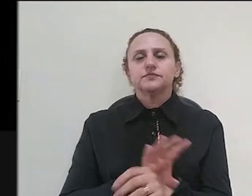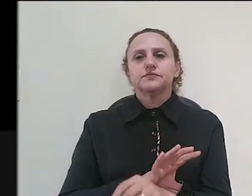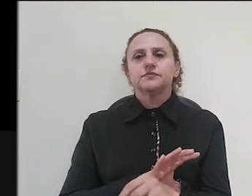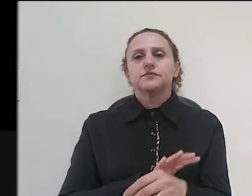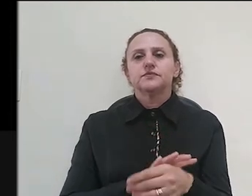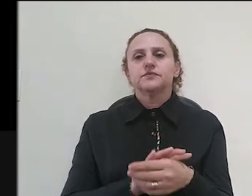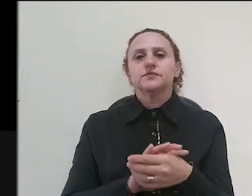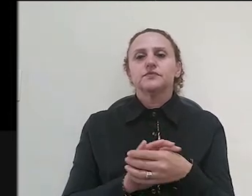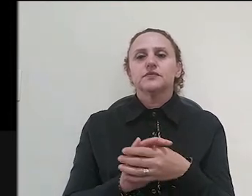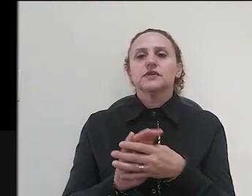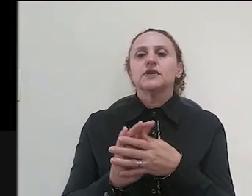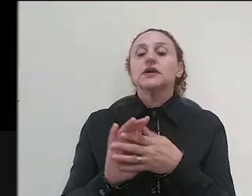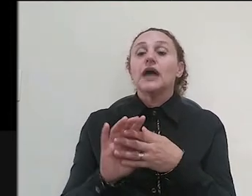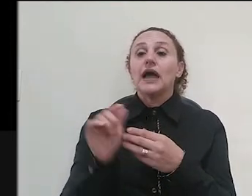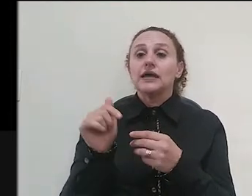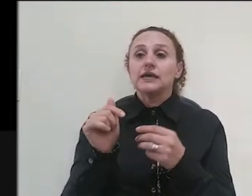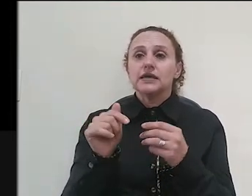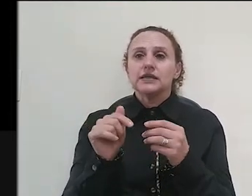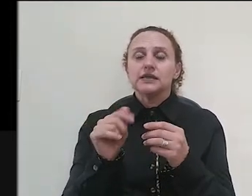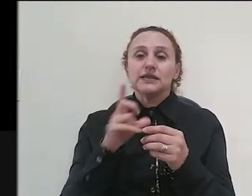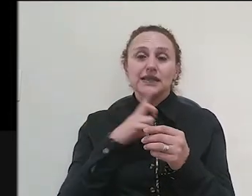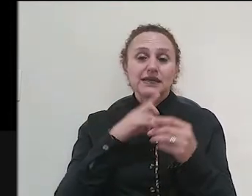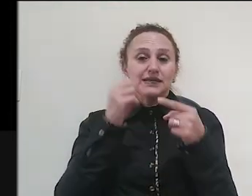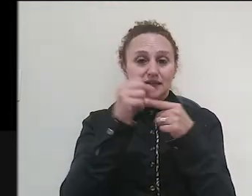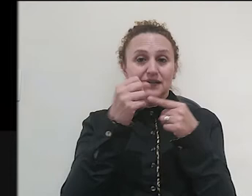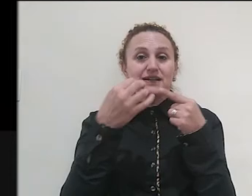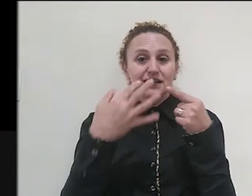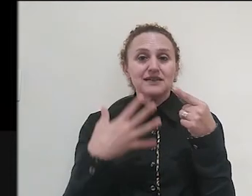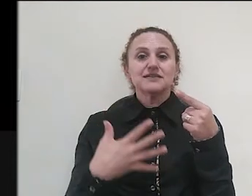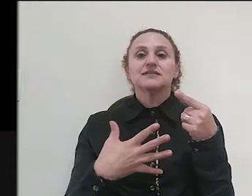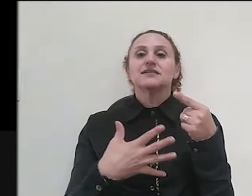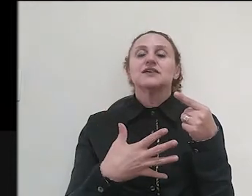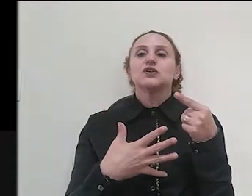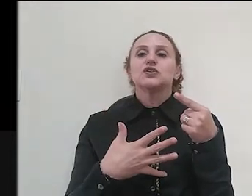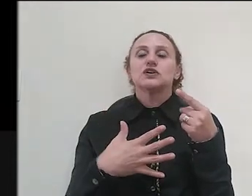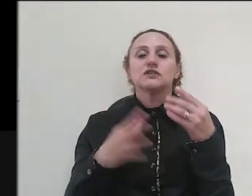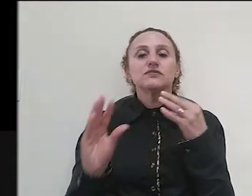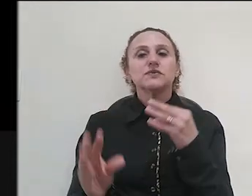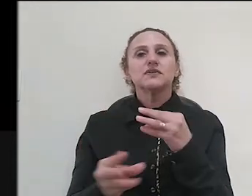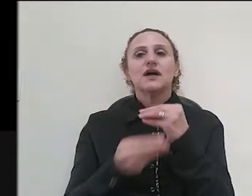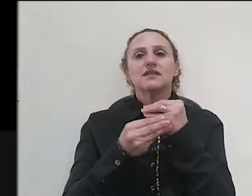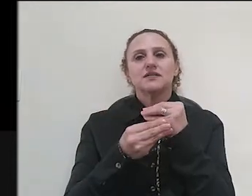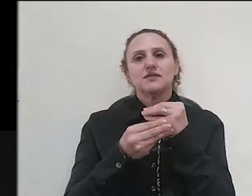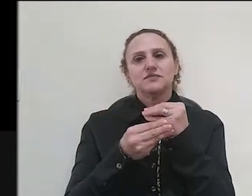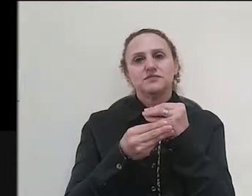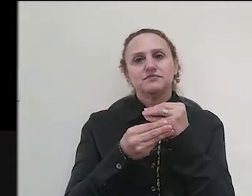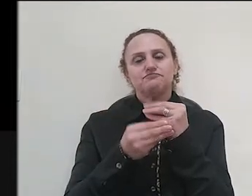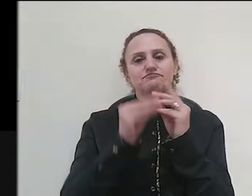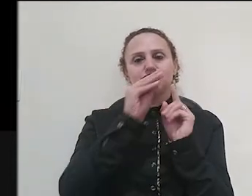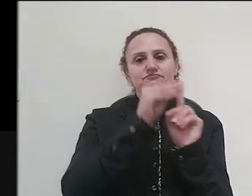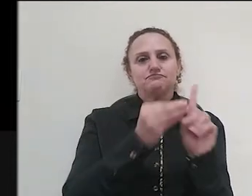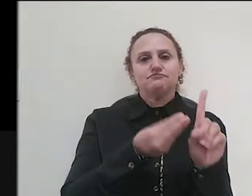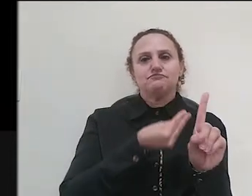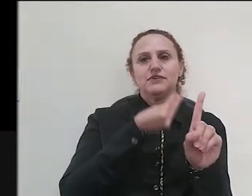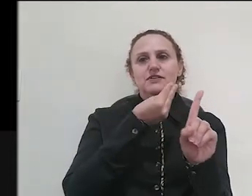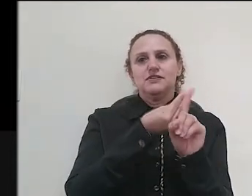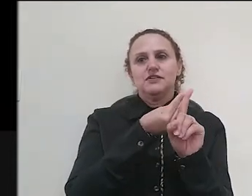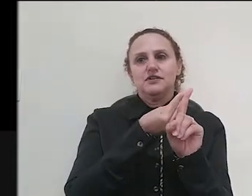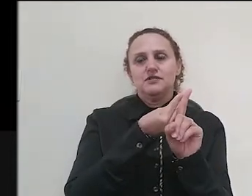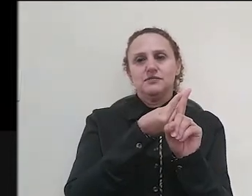do Góngora e do Quevedo características que a gente vai atribuir às obras do Barroco de uma forma geral, que